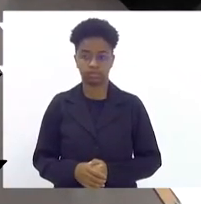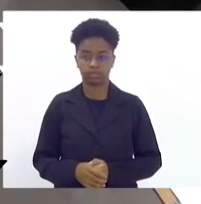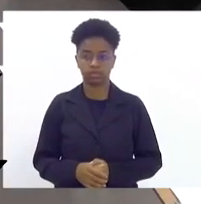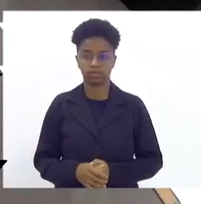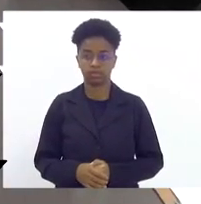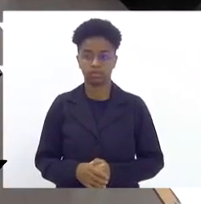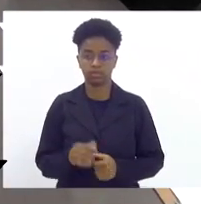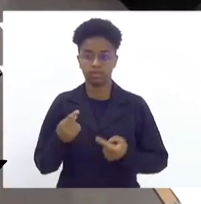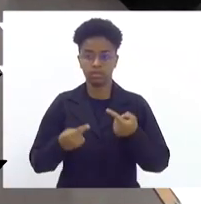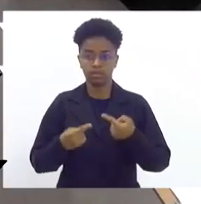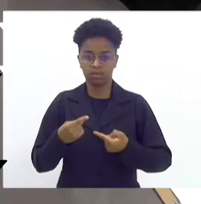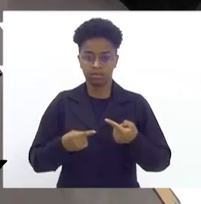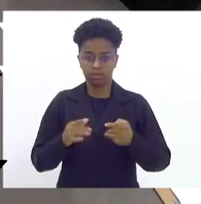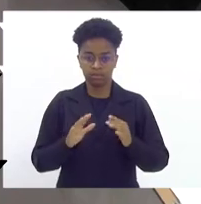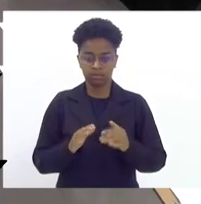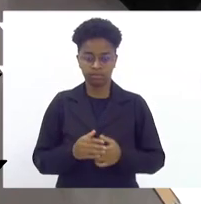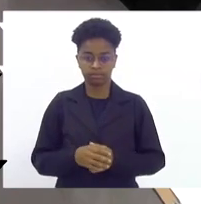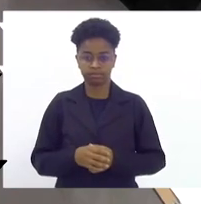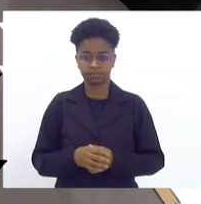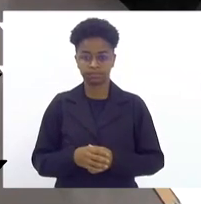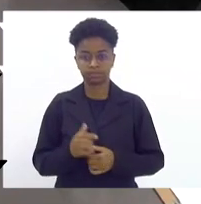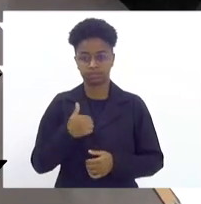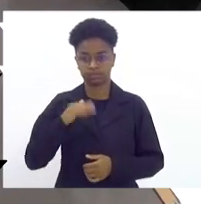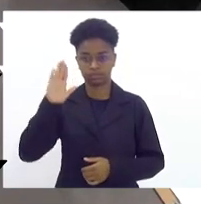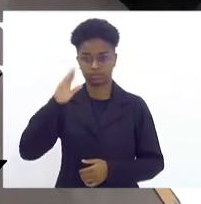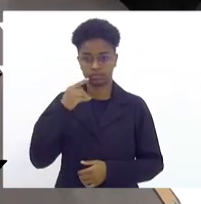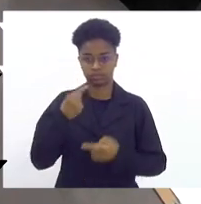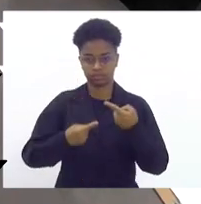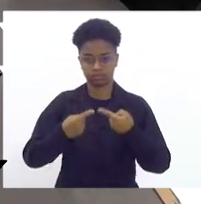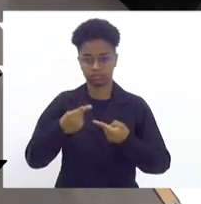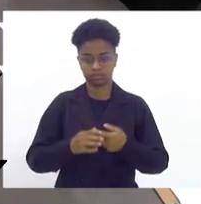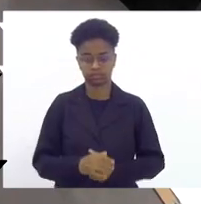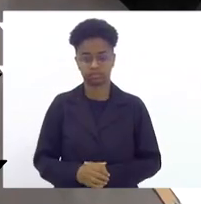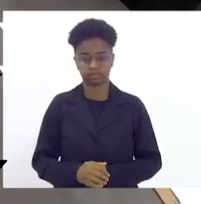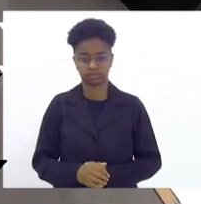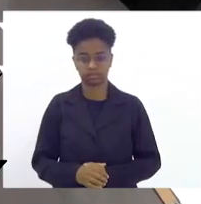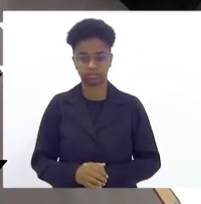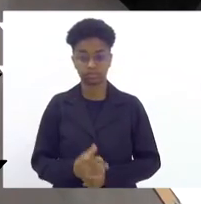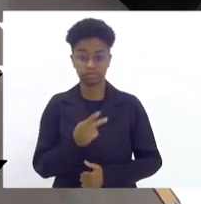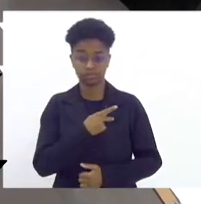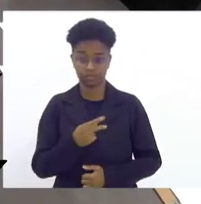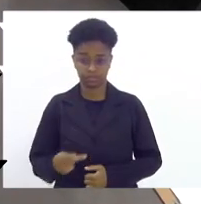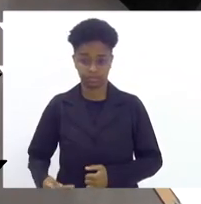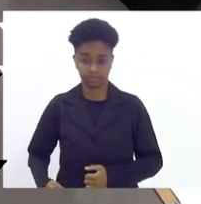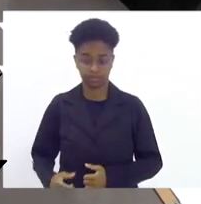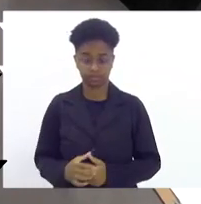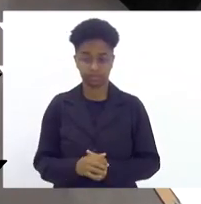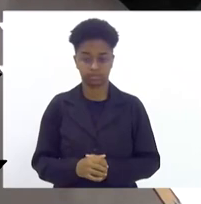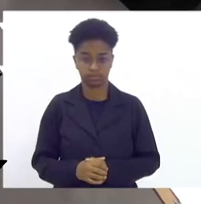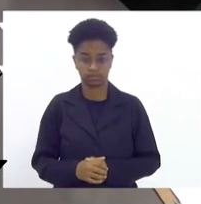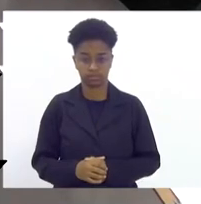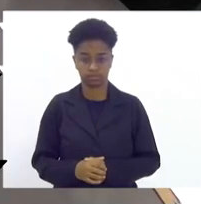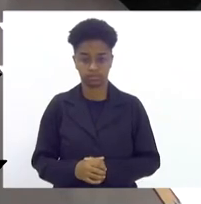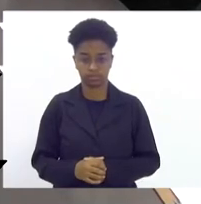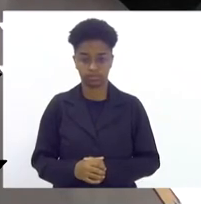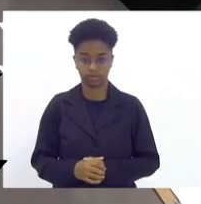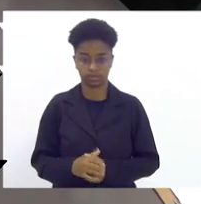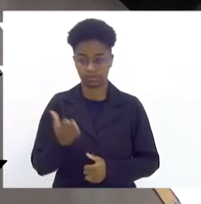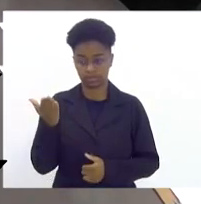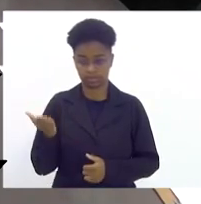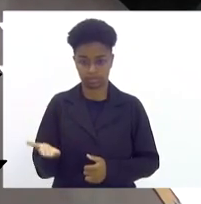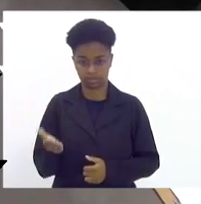Para discutir. Eu vou discutir, senhor. Senhor presidente, o autor,